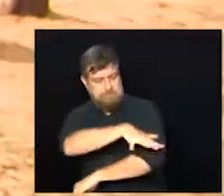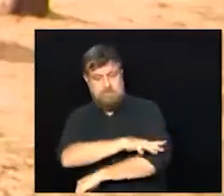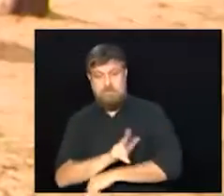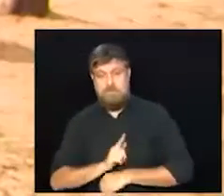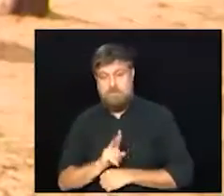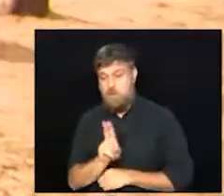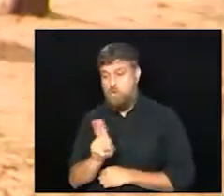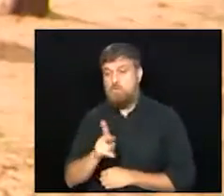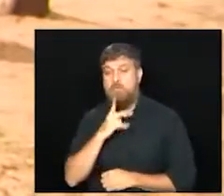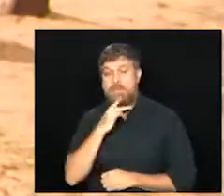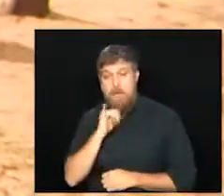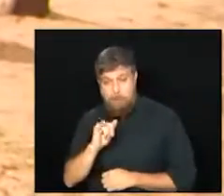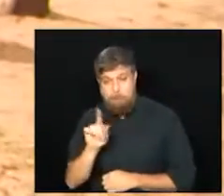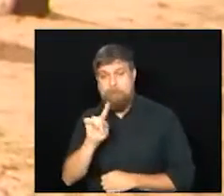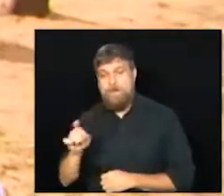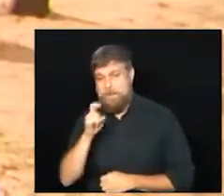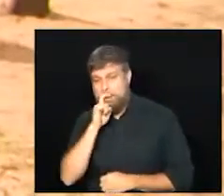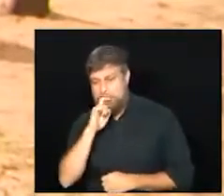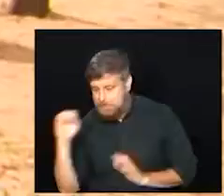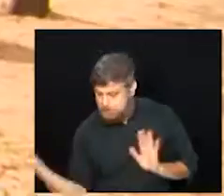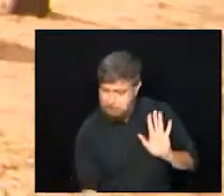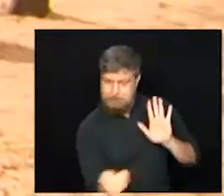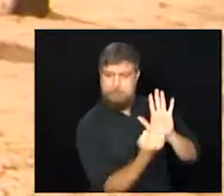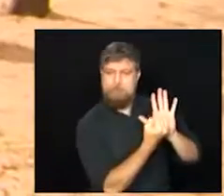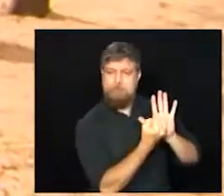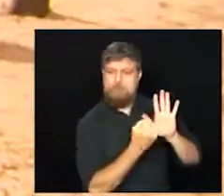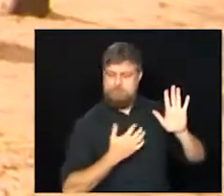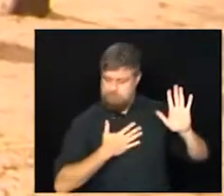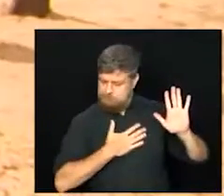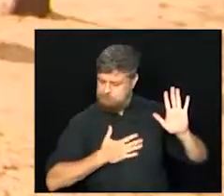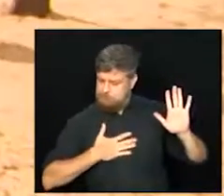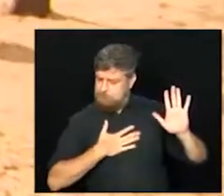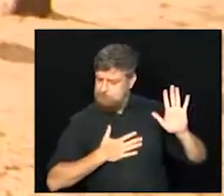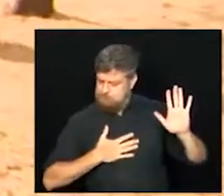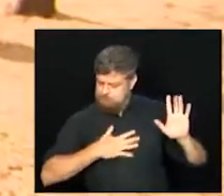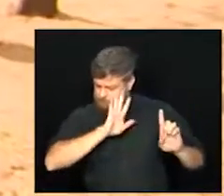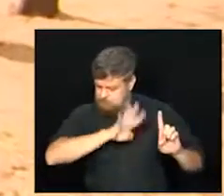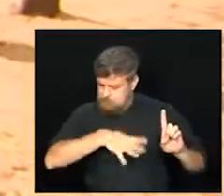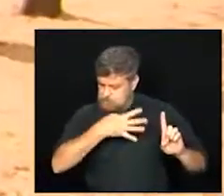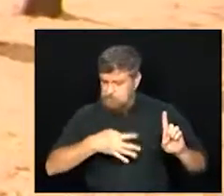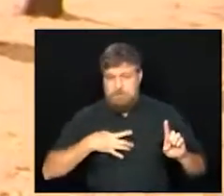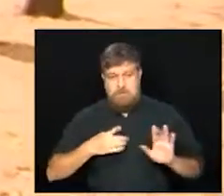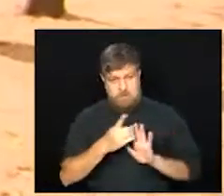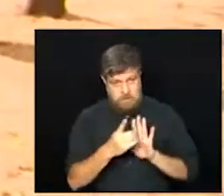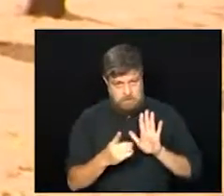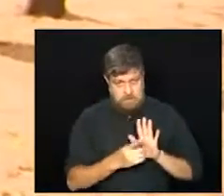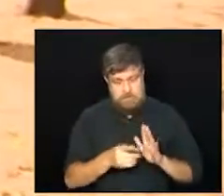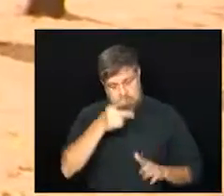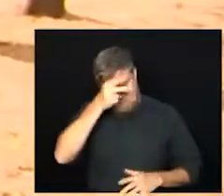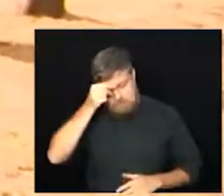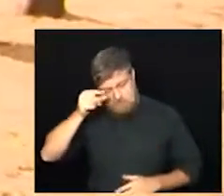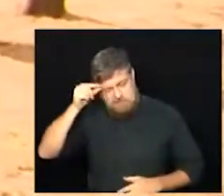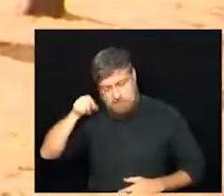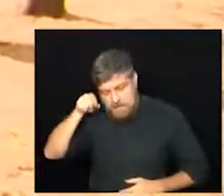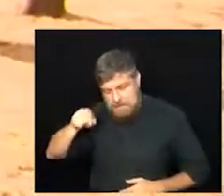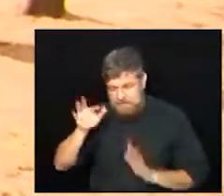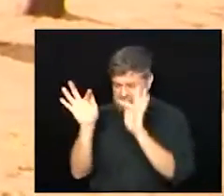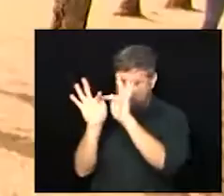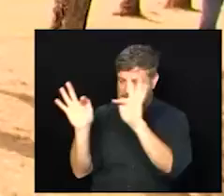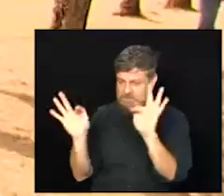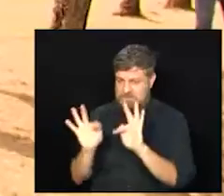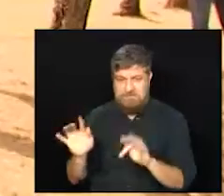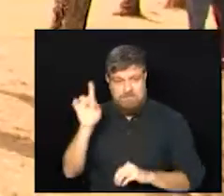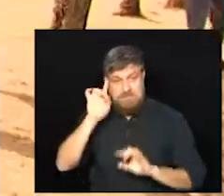do Epifânio Silva, que é o pai dele, é uma honra para ele, através de um decreto, é uma honra para ele. Eu creio que ele está muito feliz hoje nesse